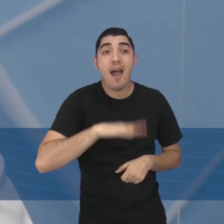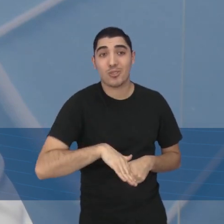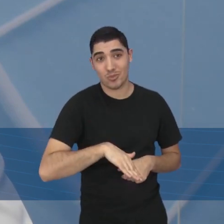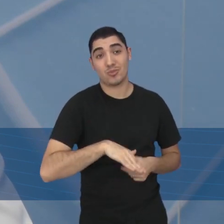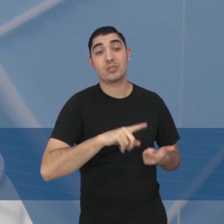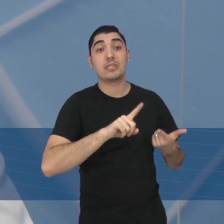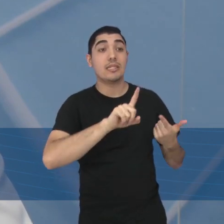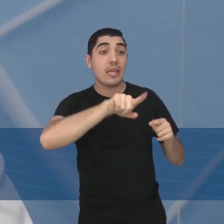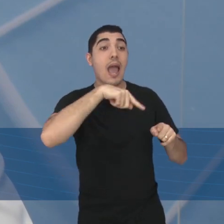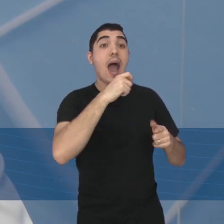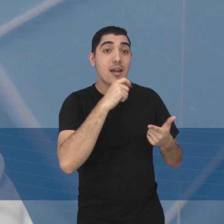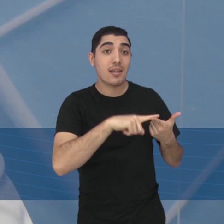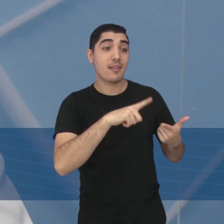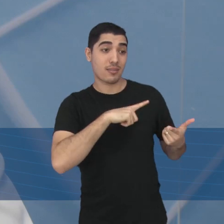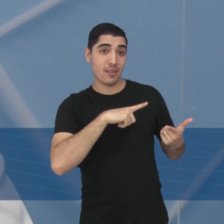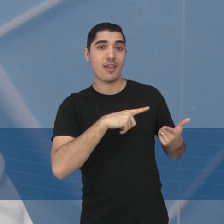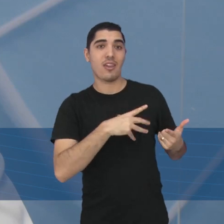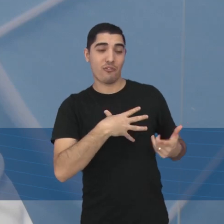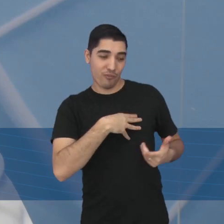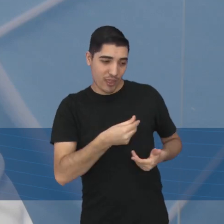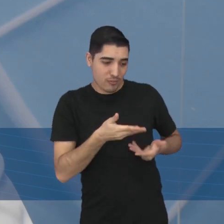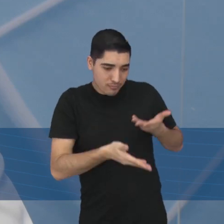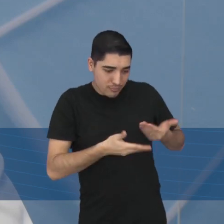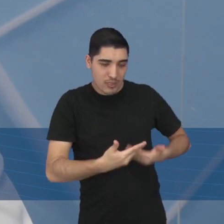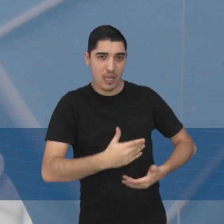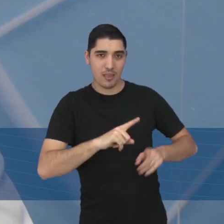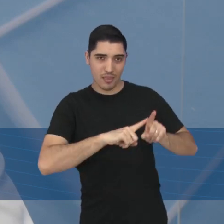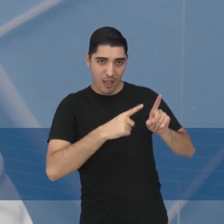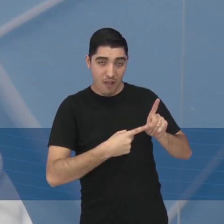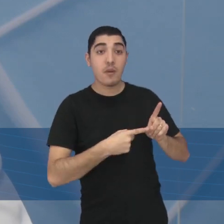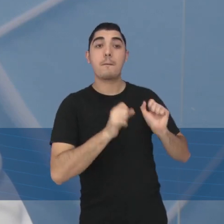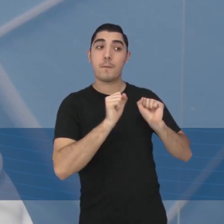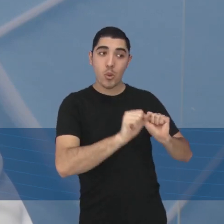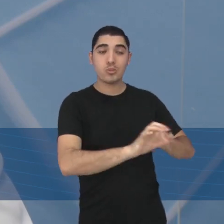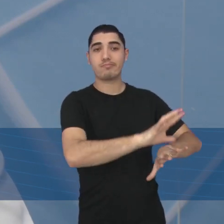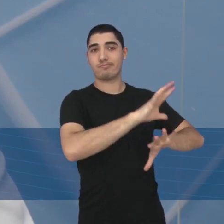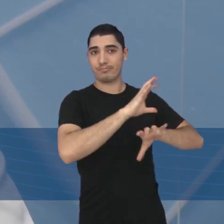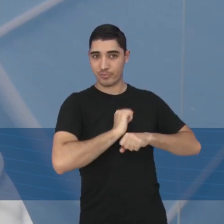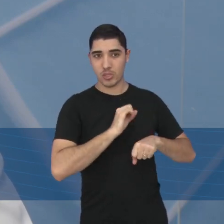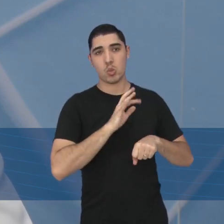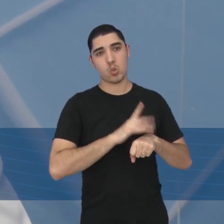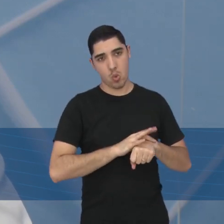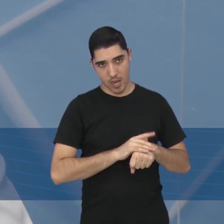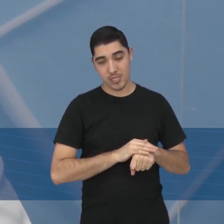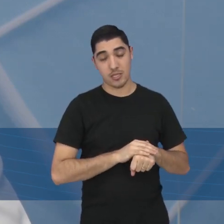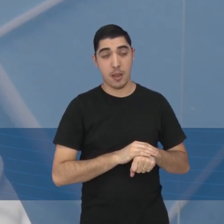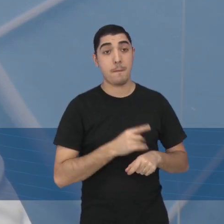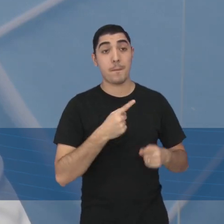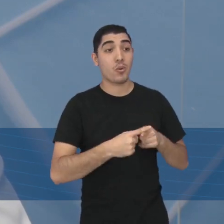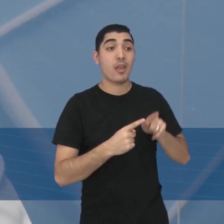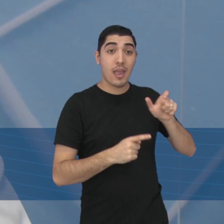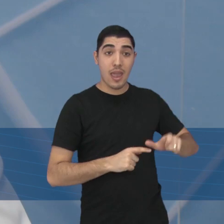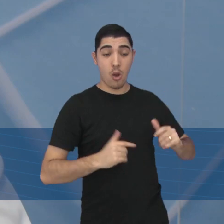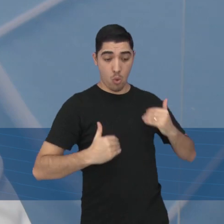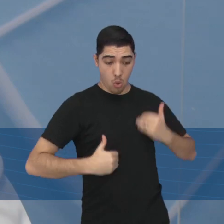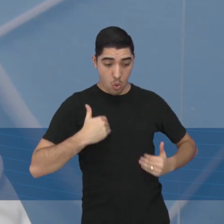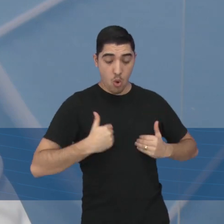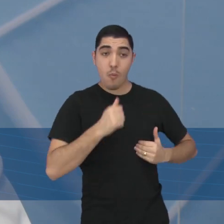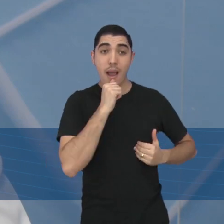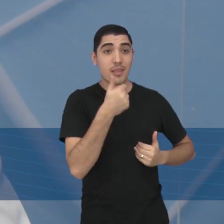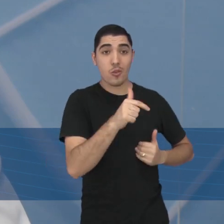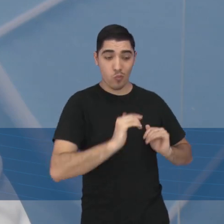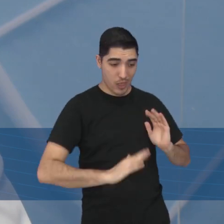estar vivendo um momento de gestação, que é um momento que aumenta essa janela que ela pode adoecer. Porque, além de ela ser imatura, né, ela não